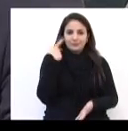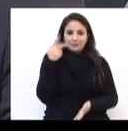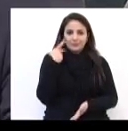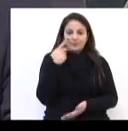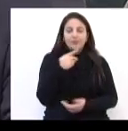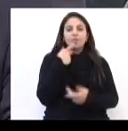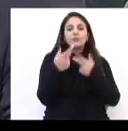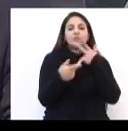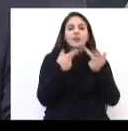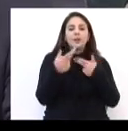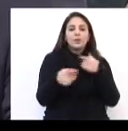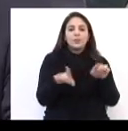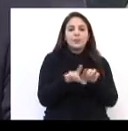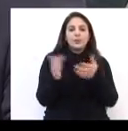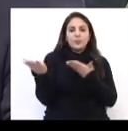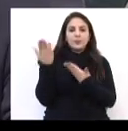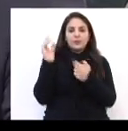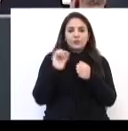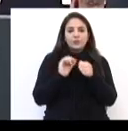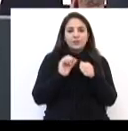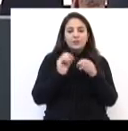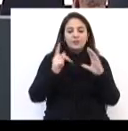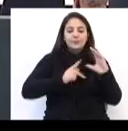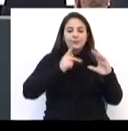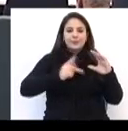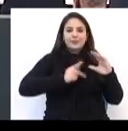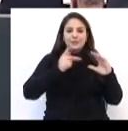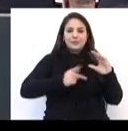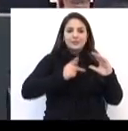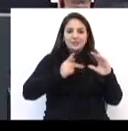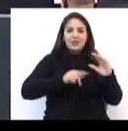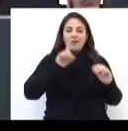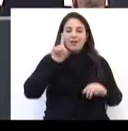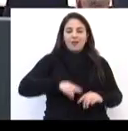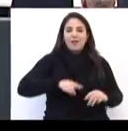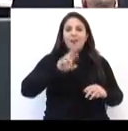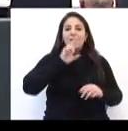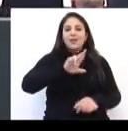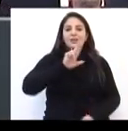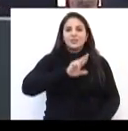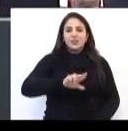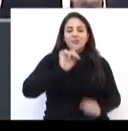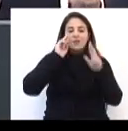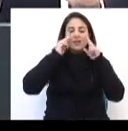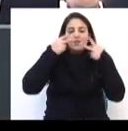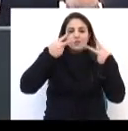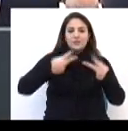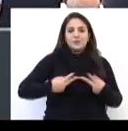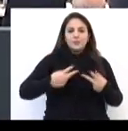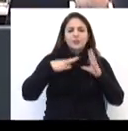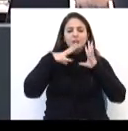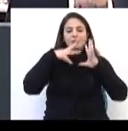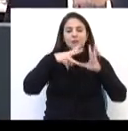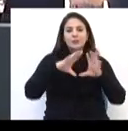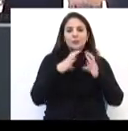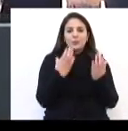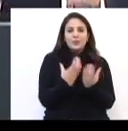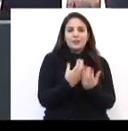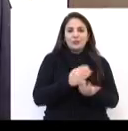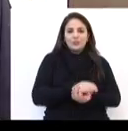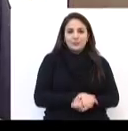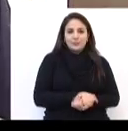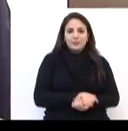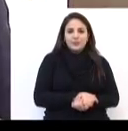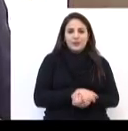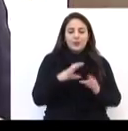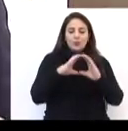expediente destacou que a homenagem feita pela Câmara de Vereadores é resultado do reconhecimento de toda a comunidade.